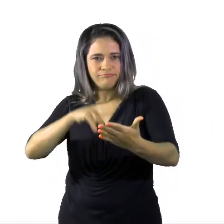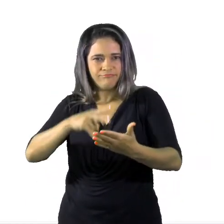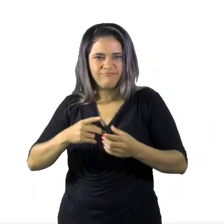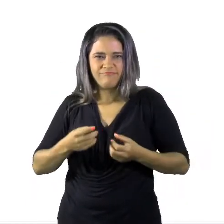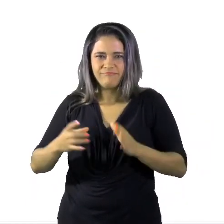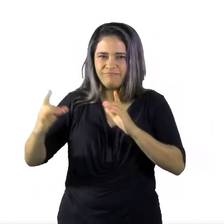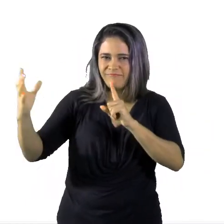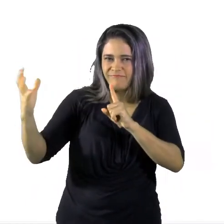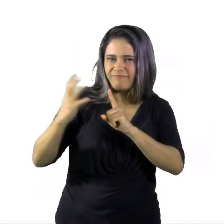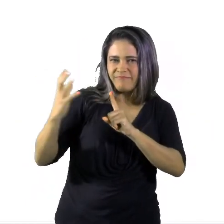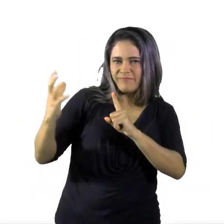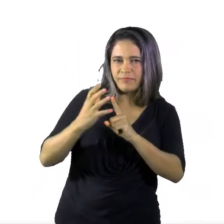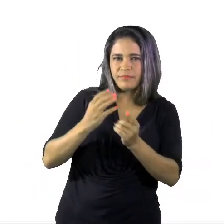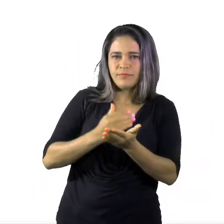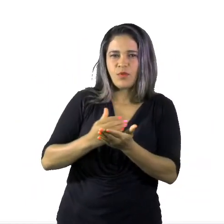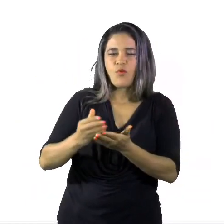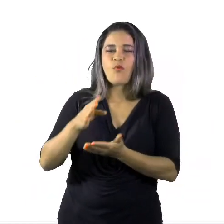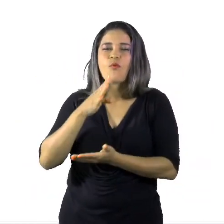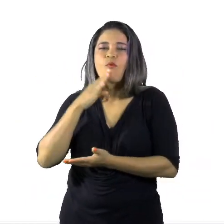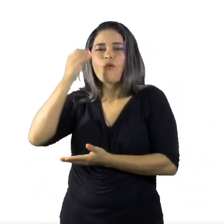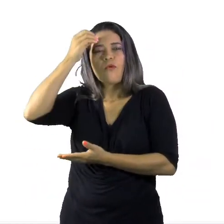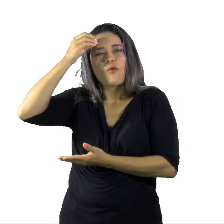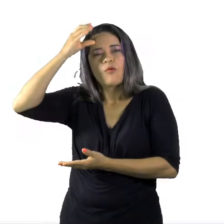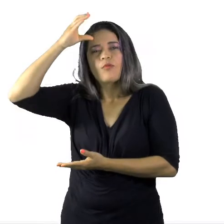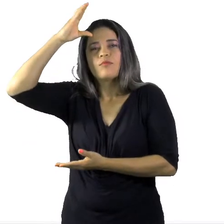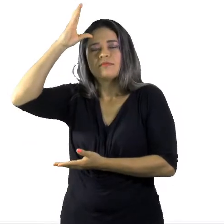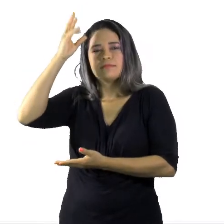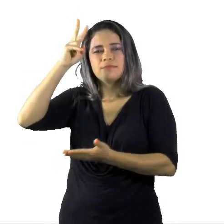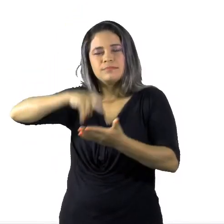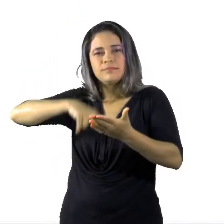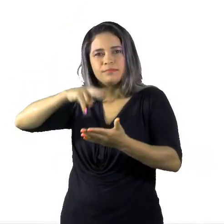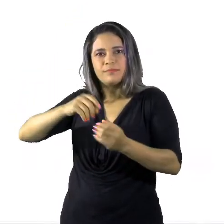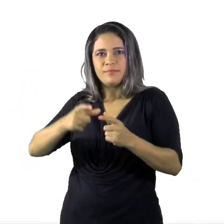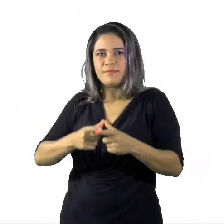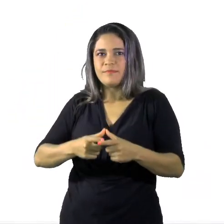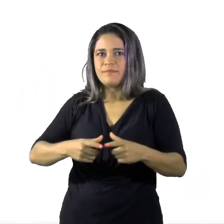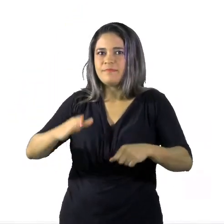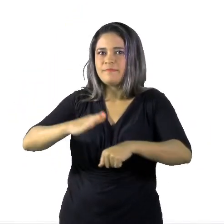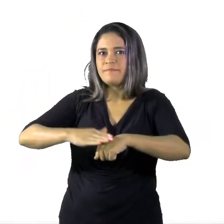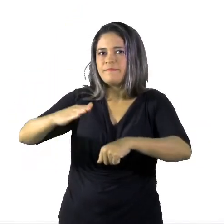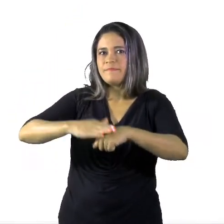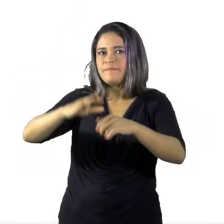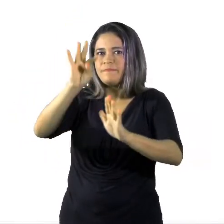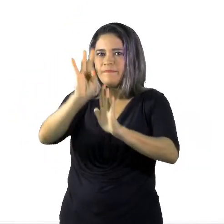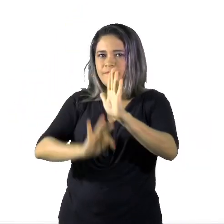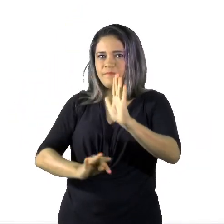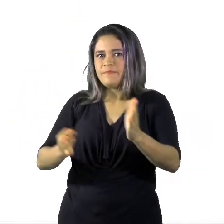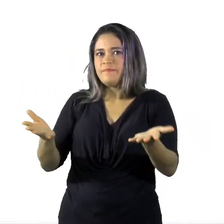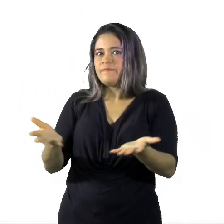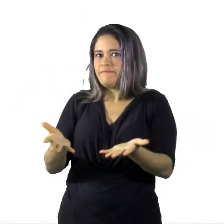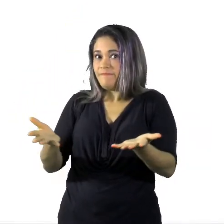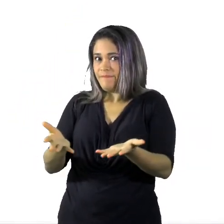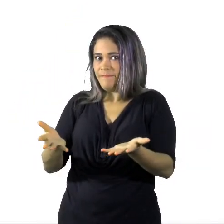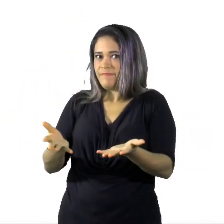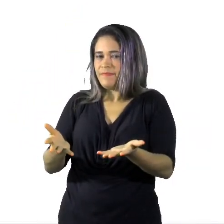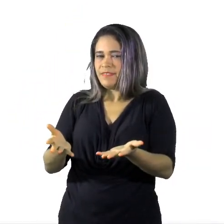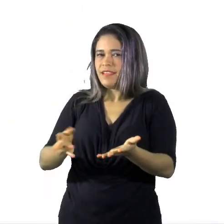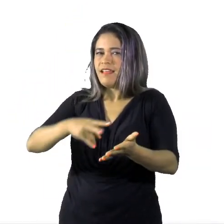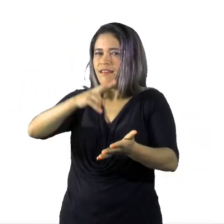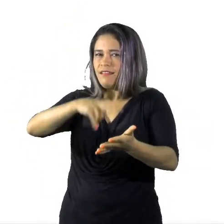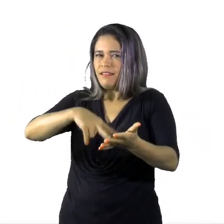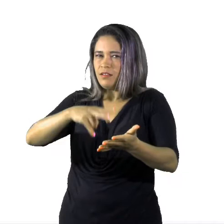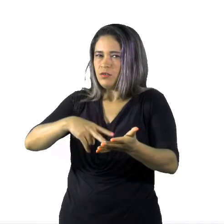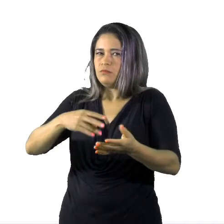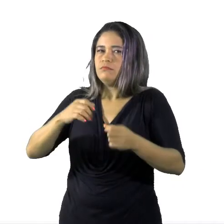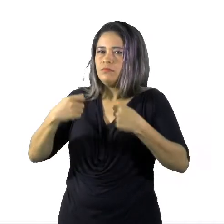o conhecimento de leitores, por mais textos como este, uma vez que a leitura forma leitores